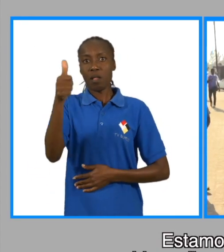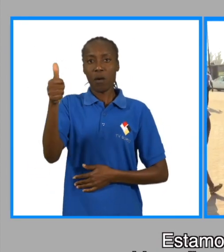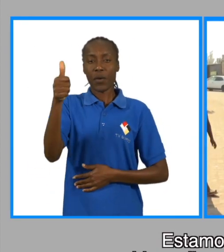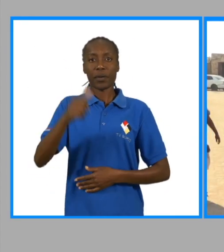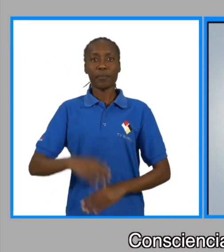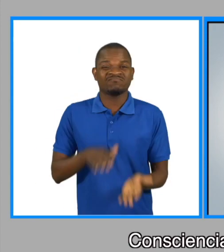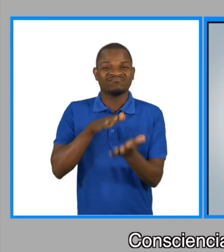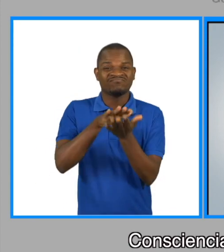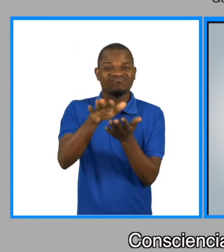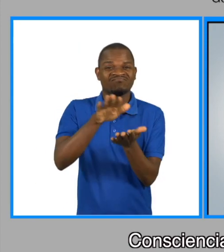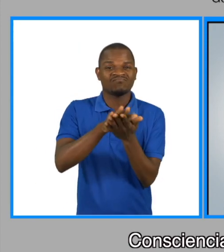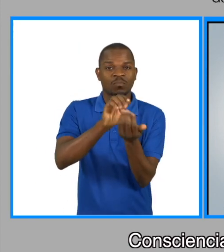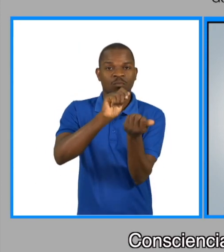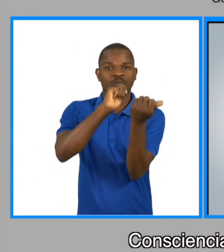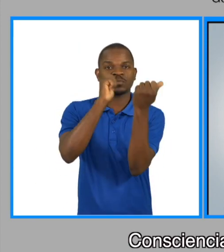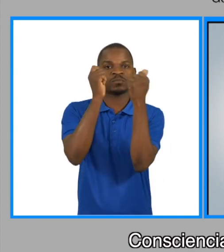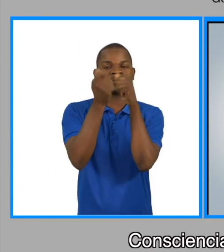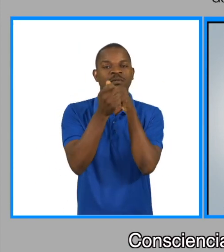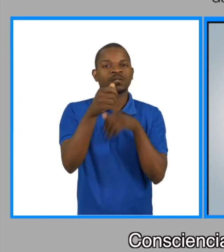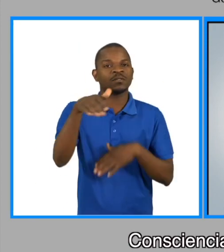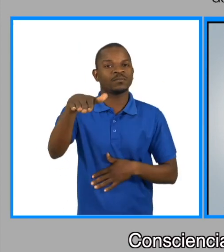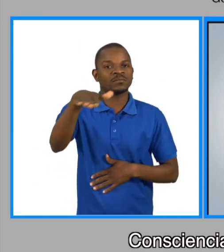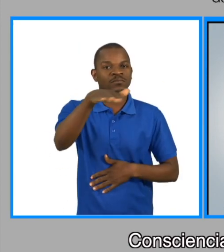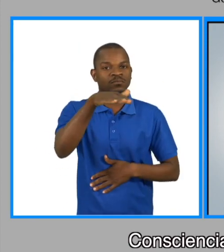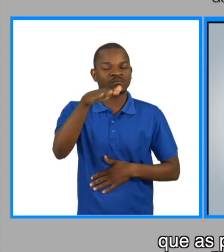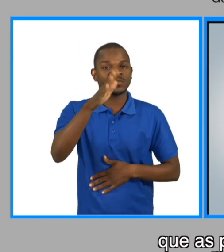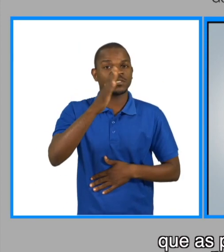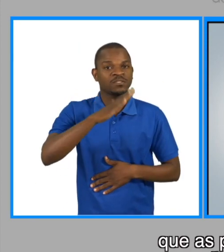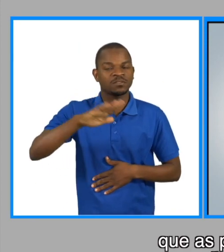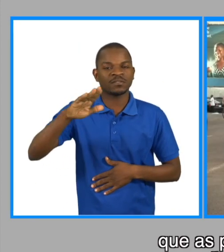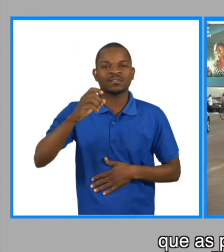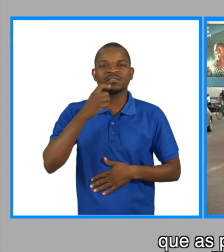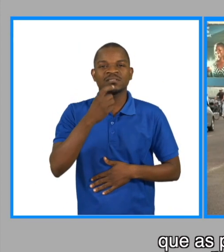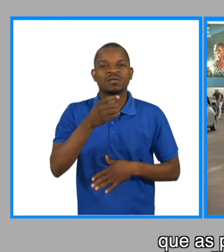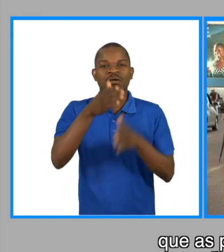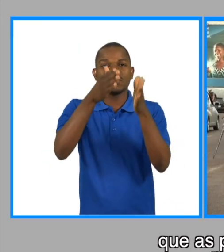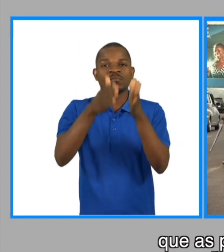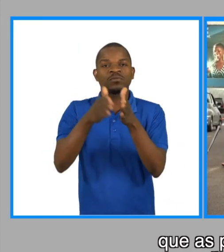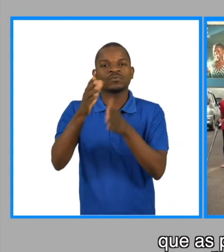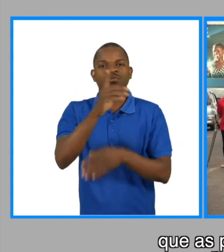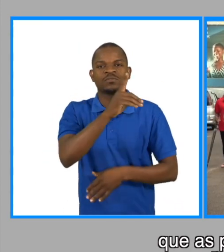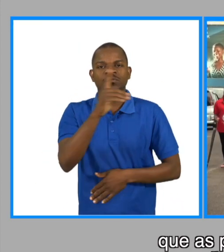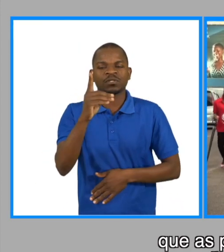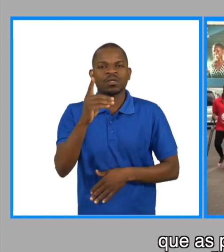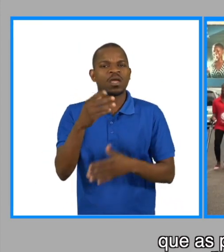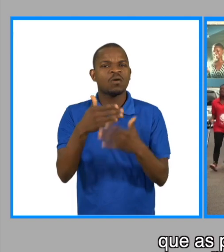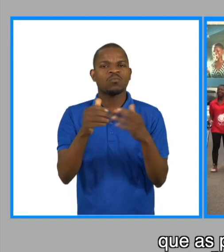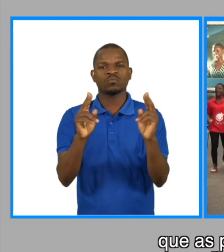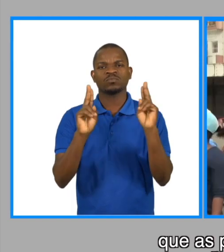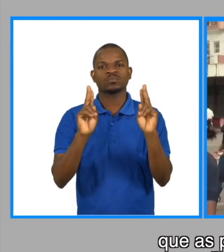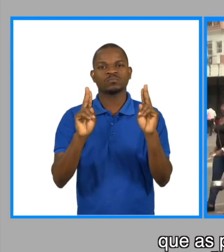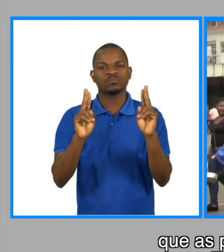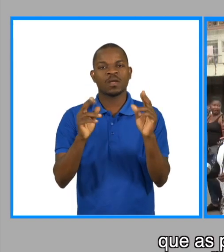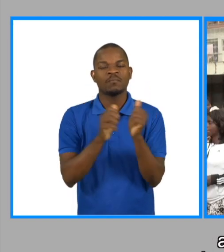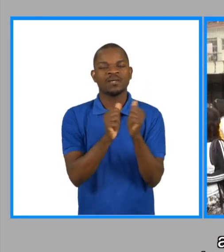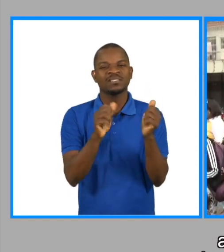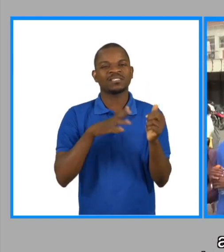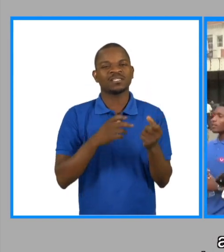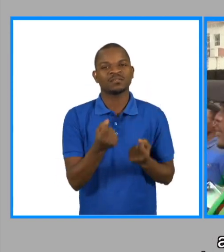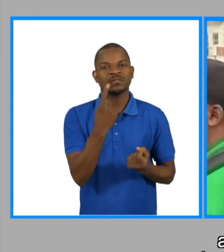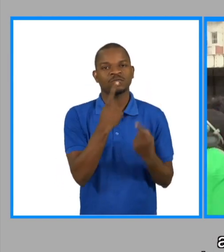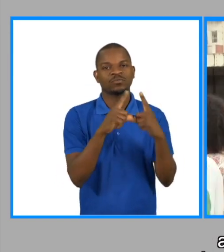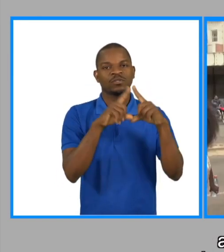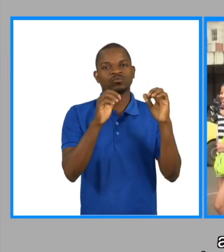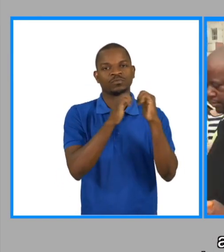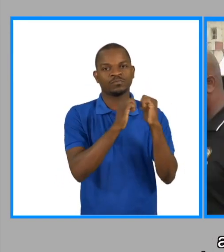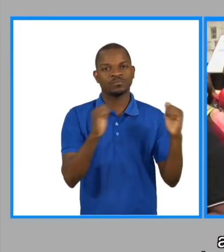deficiência. Consencializar a sociedade em geral. Que as pessoas com deficiência são pessoas normais e apenas